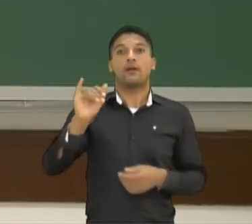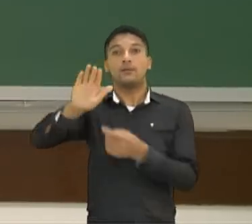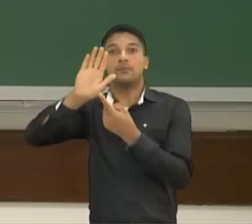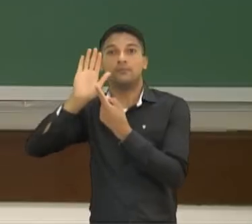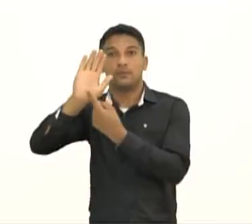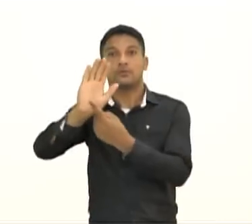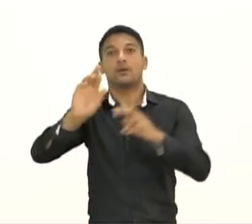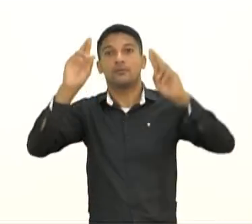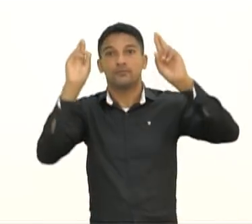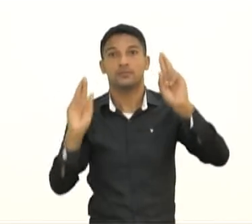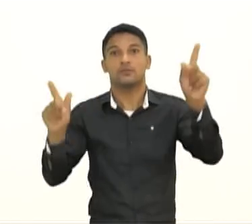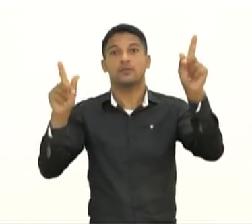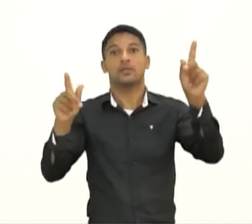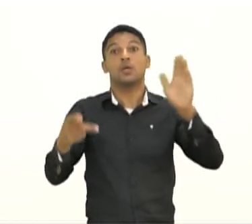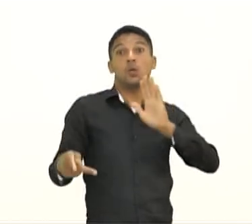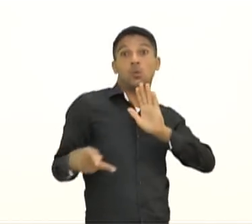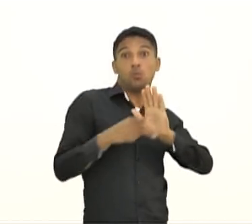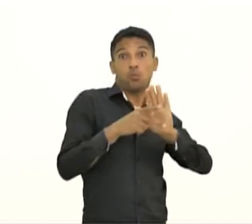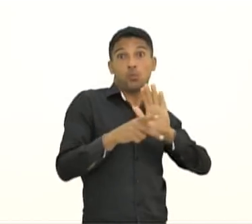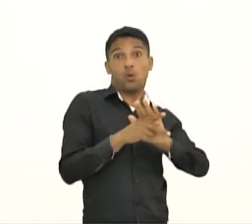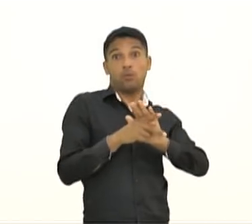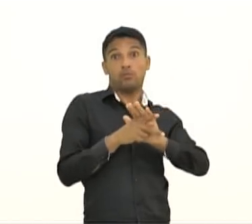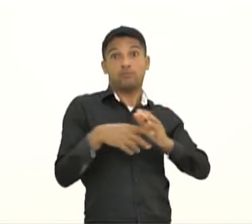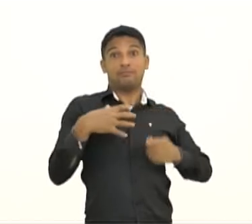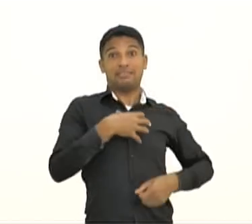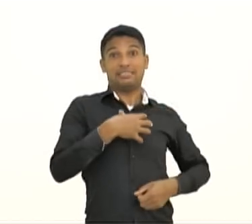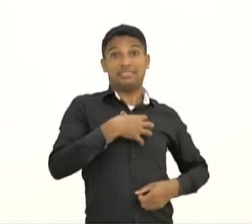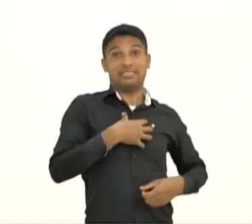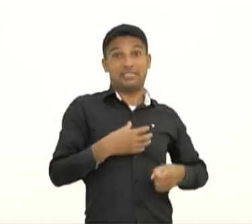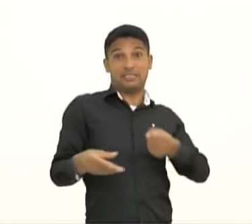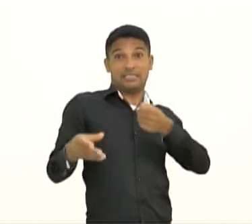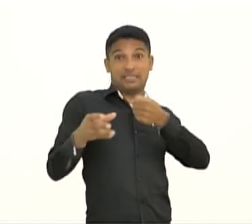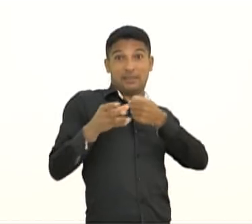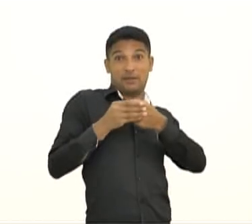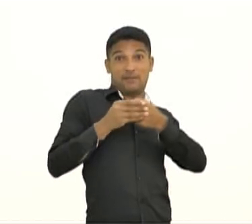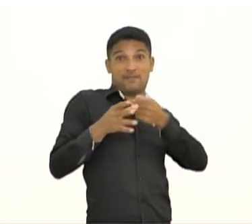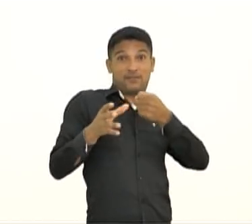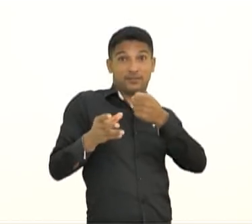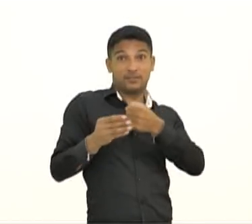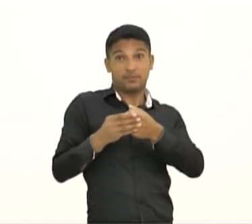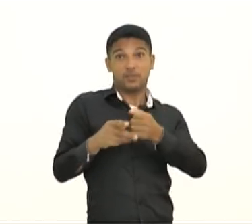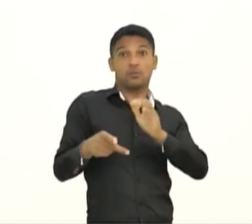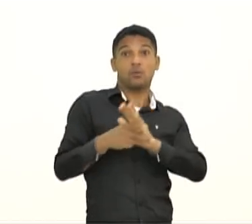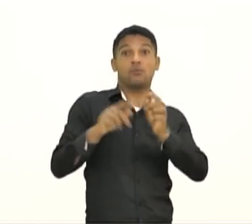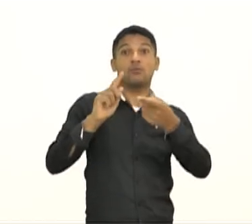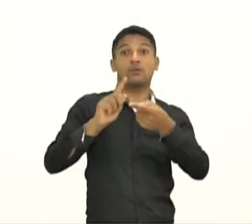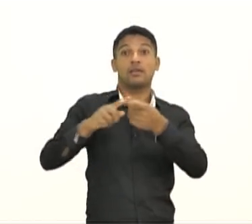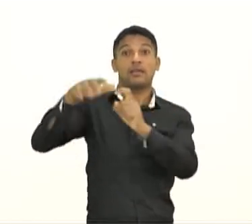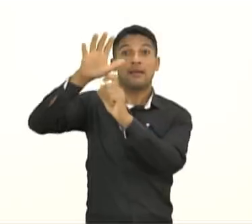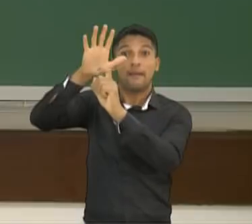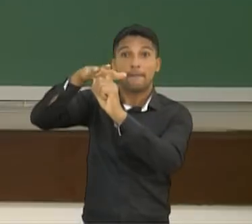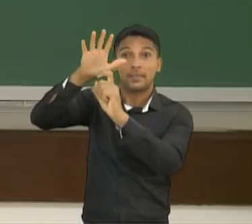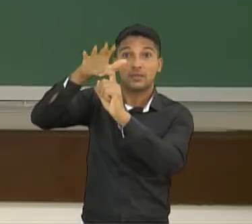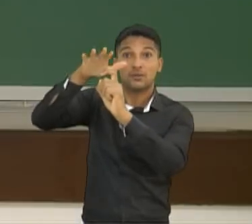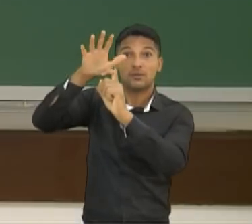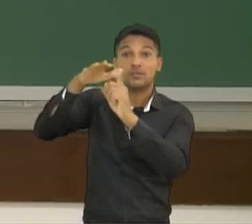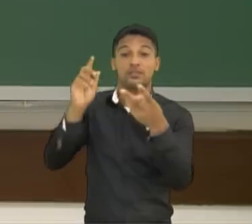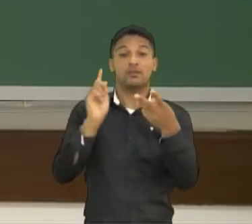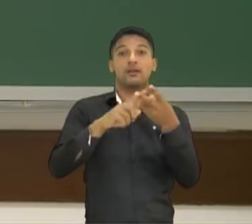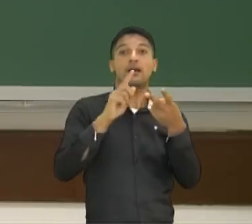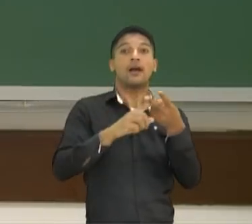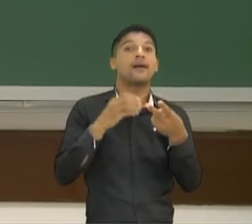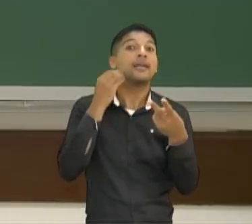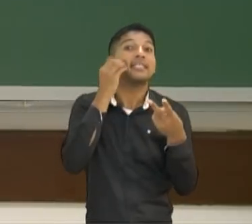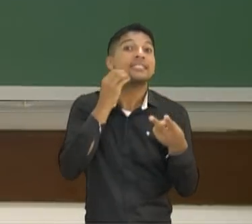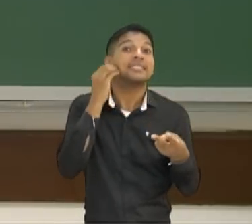as formas próprias ali de conhecimento da mitologia, do senso comum e da filosofia. Ao decorrer da